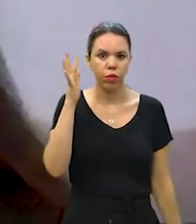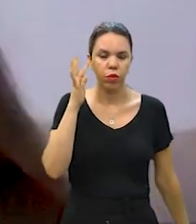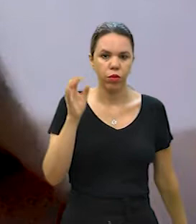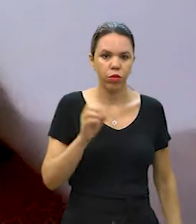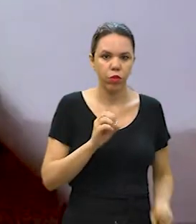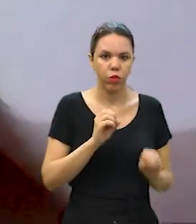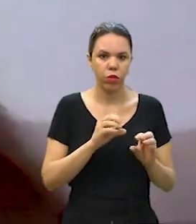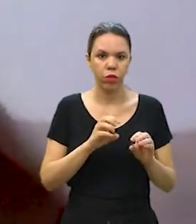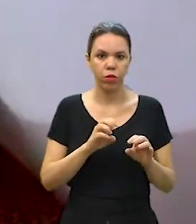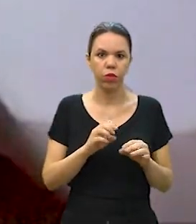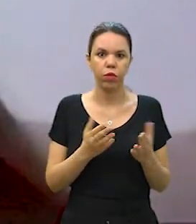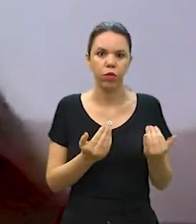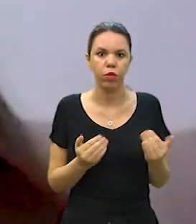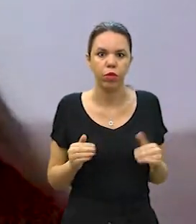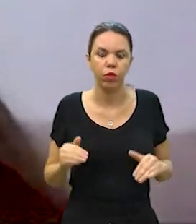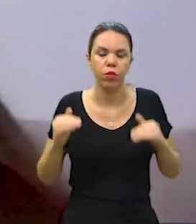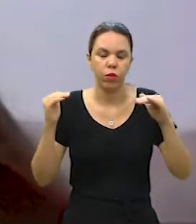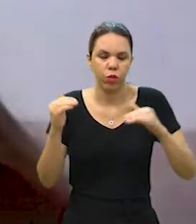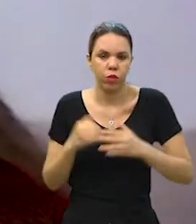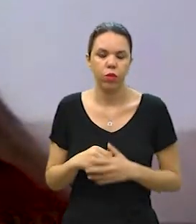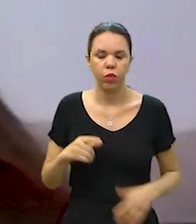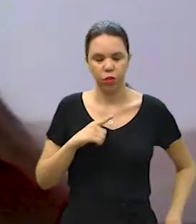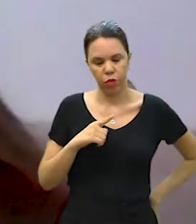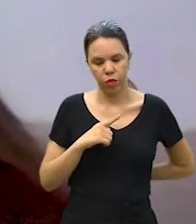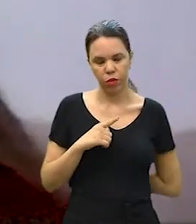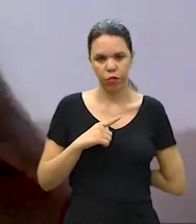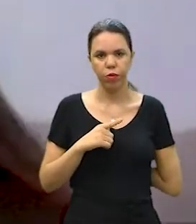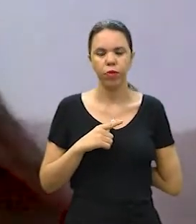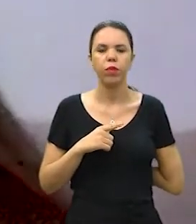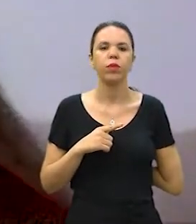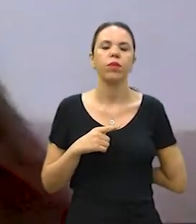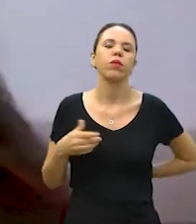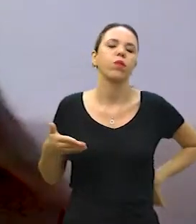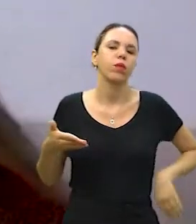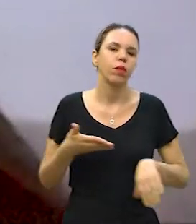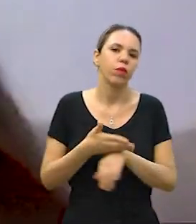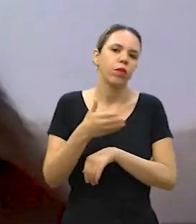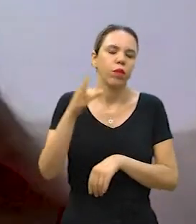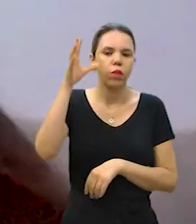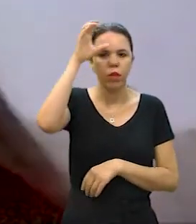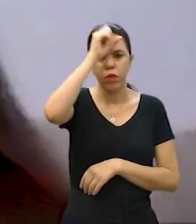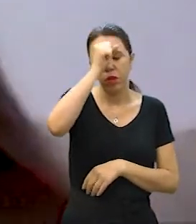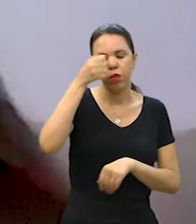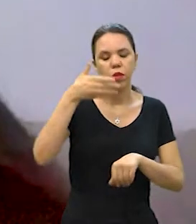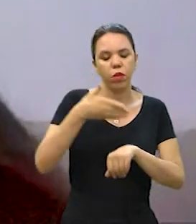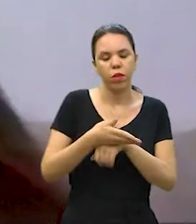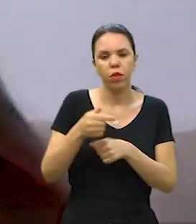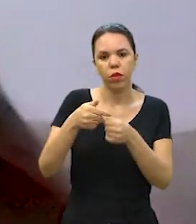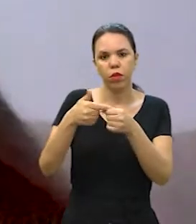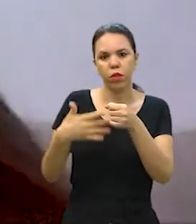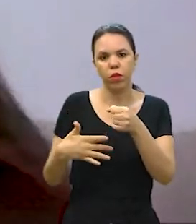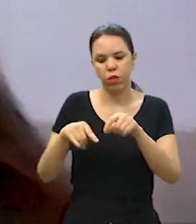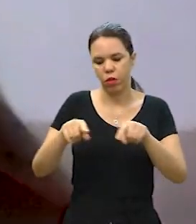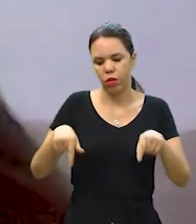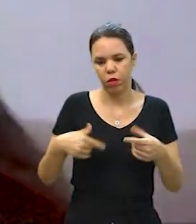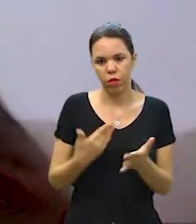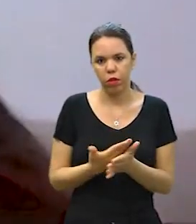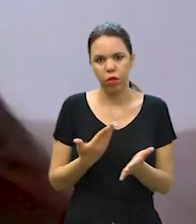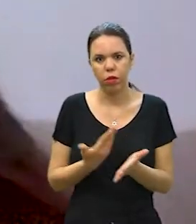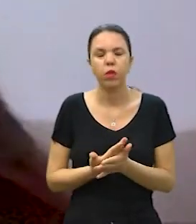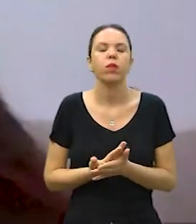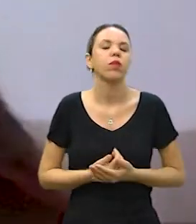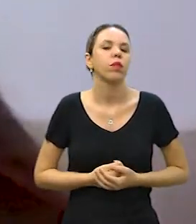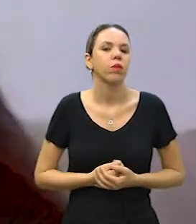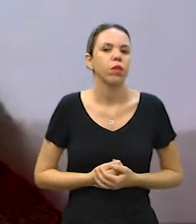imagine na educação de jovens e adultos, para ter o equipamento, para acessar, para aprender, às vezes, entrar no Google Sala de Aula,